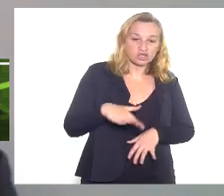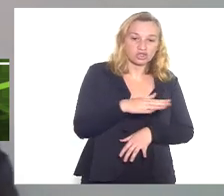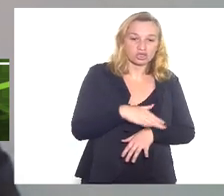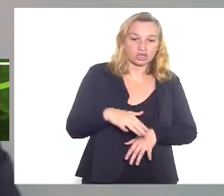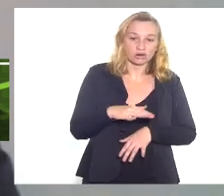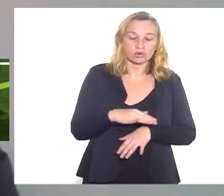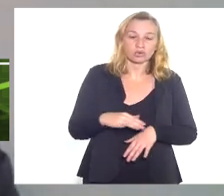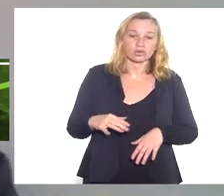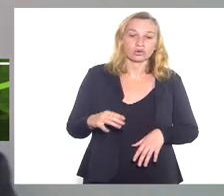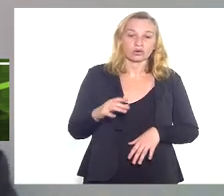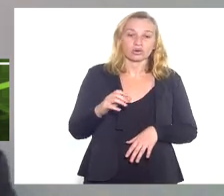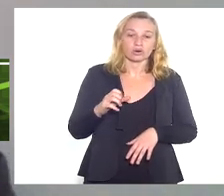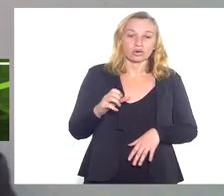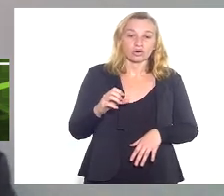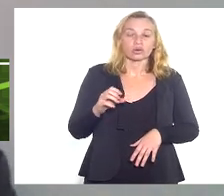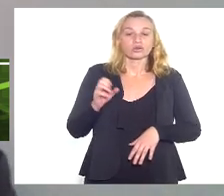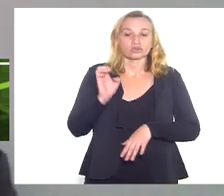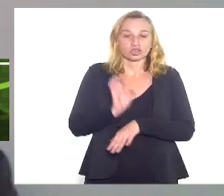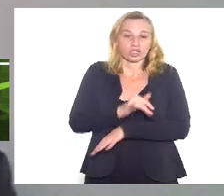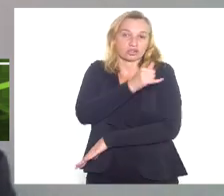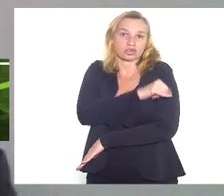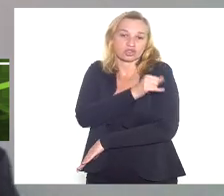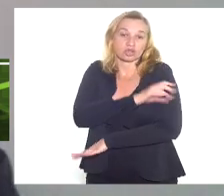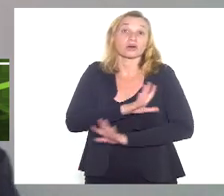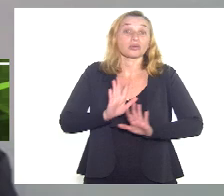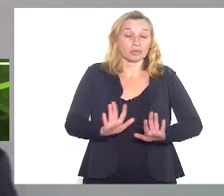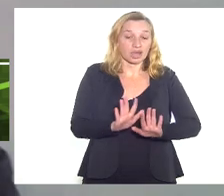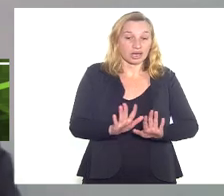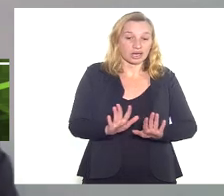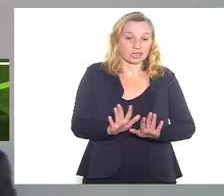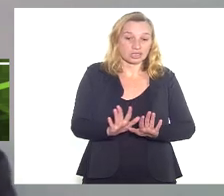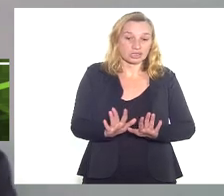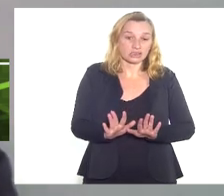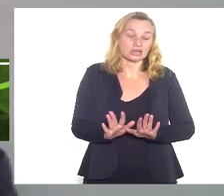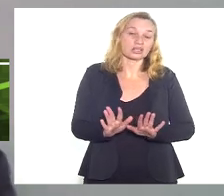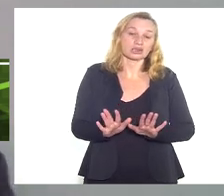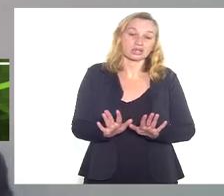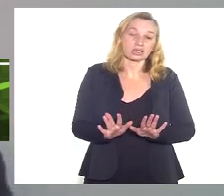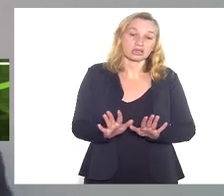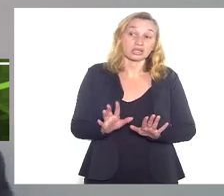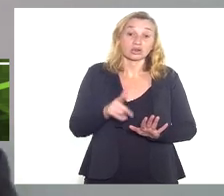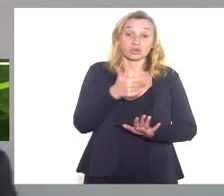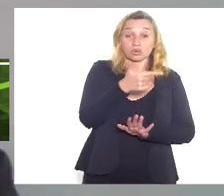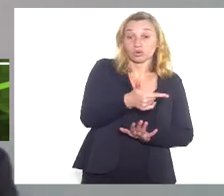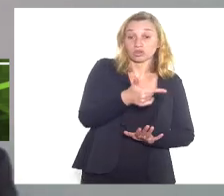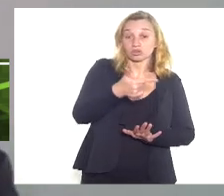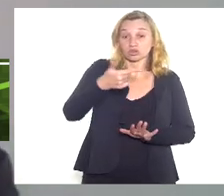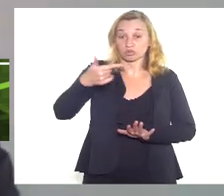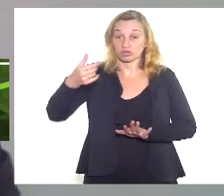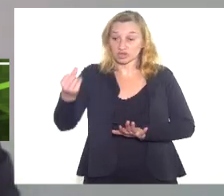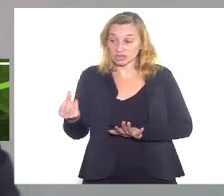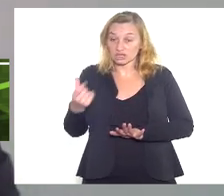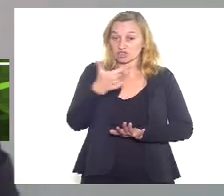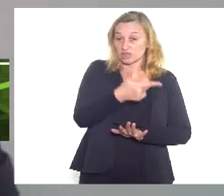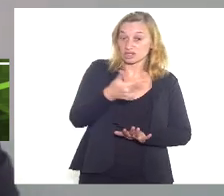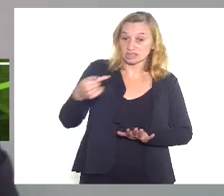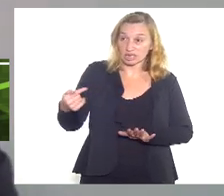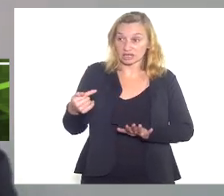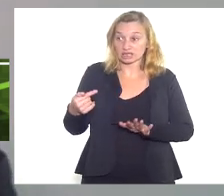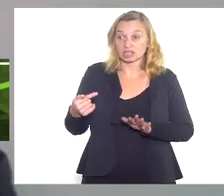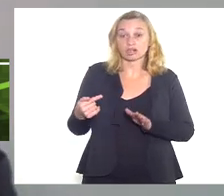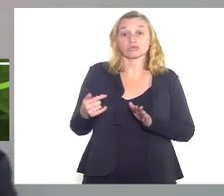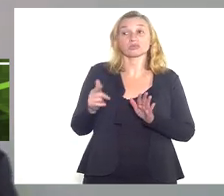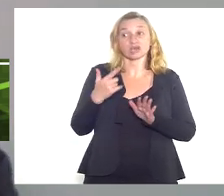do Rio de Janeiro. Mas isso, novamente, ainda sem declaração de comercialidade para o ano de 2026 ou 2027,